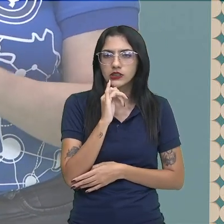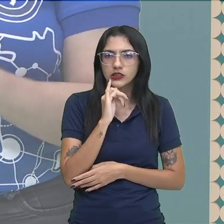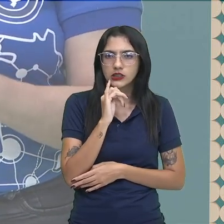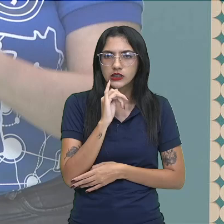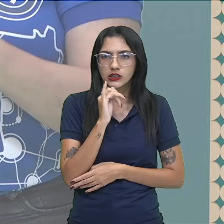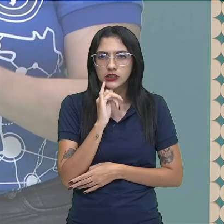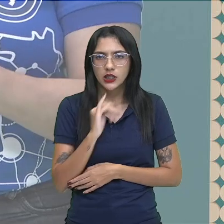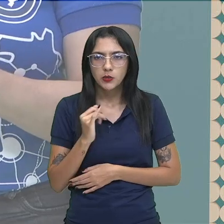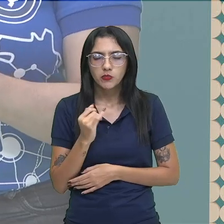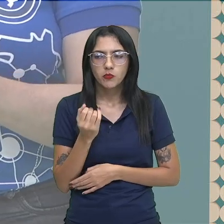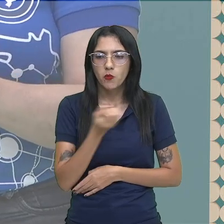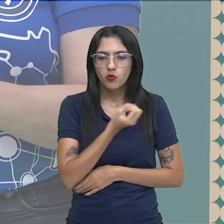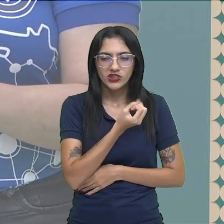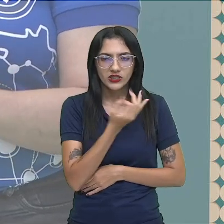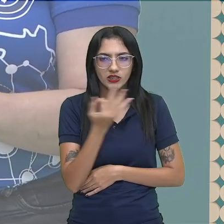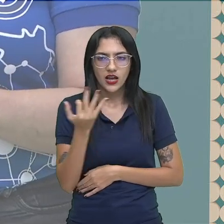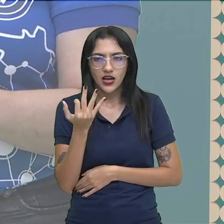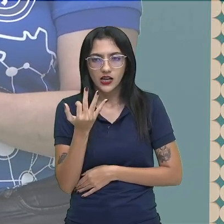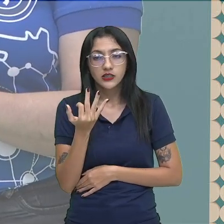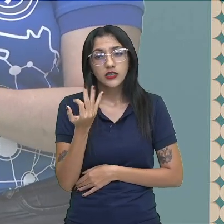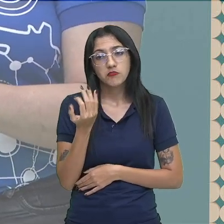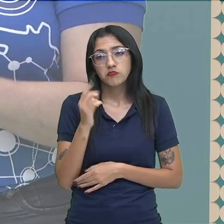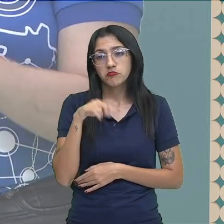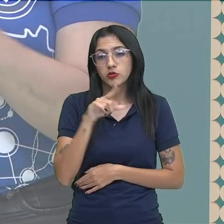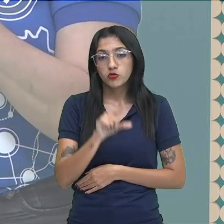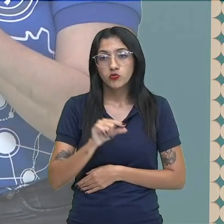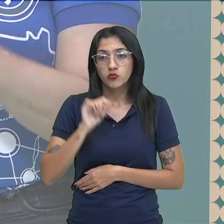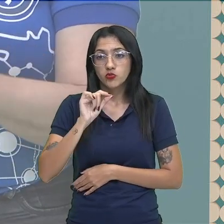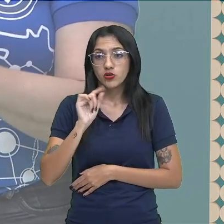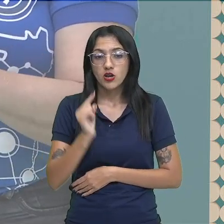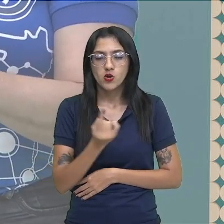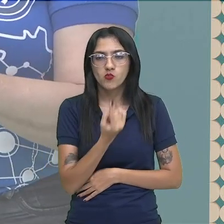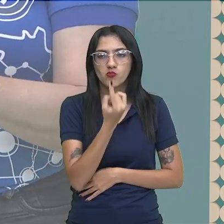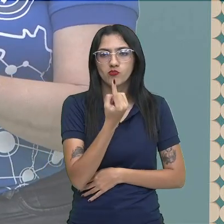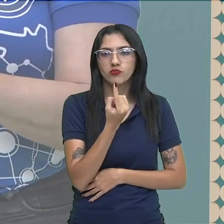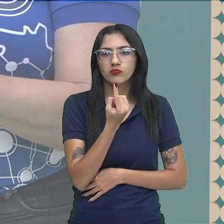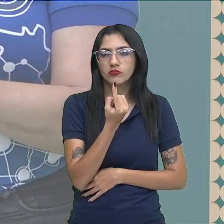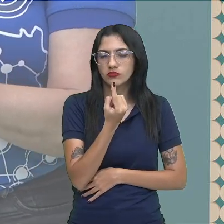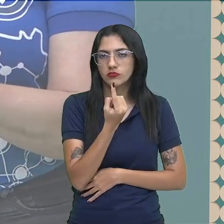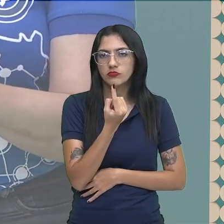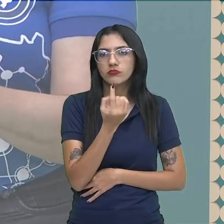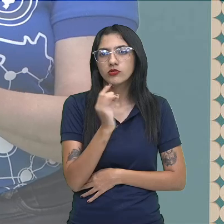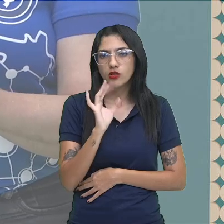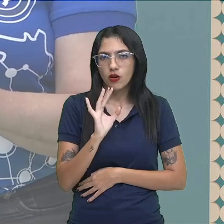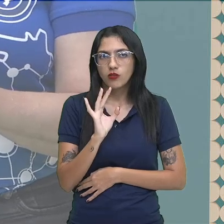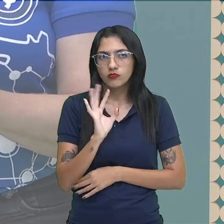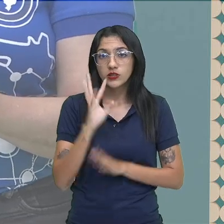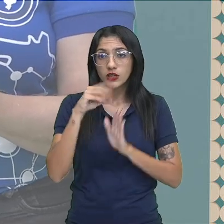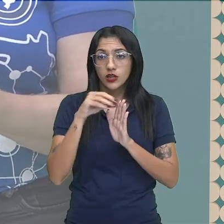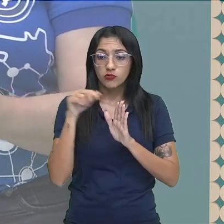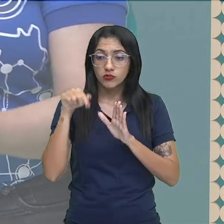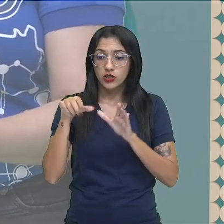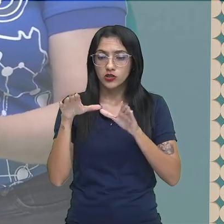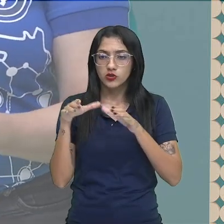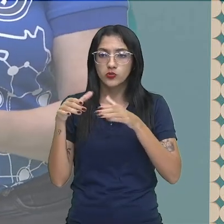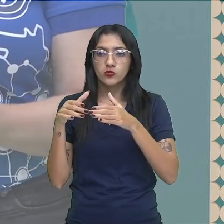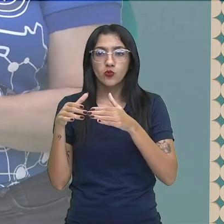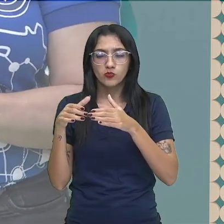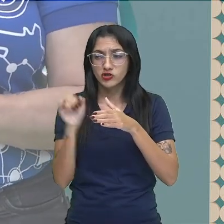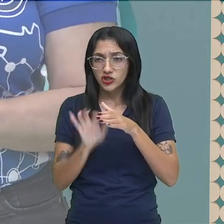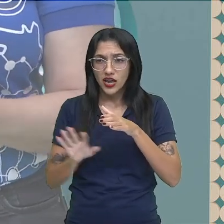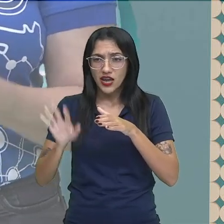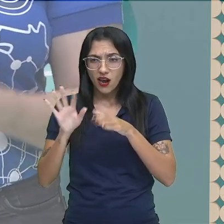subordinada adjetiva restritiva, ele vai falar de uma laranja dentro dessa que está no grupo, não de